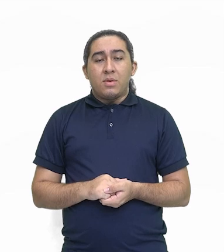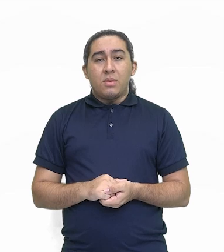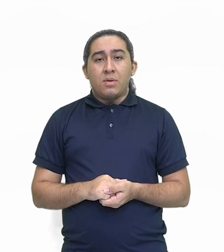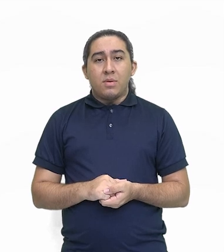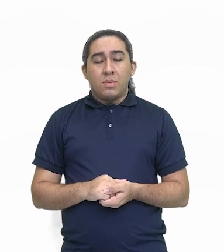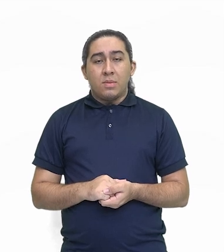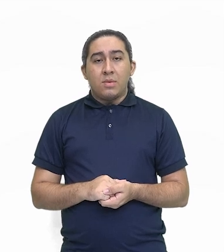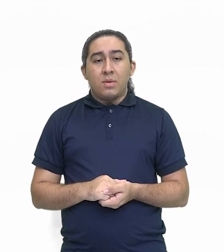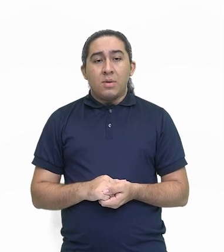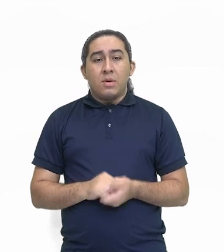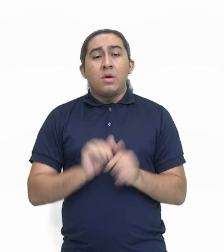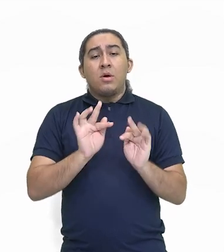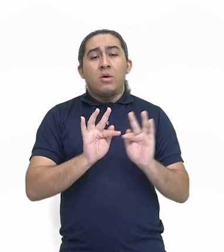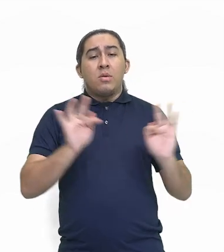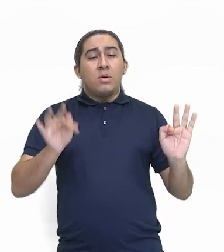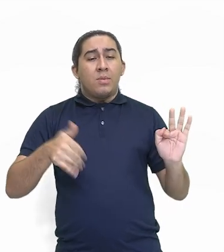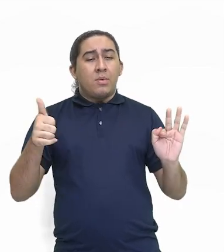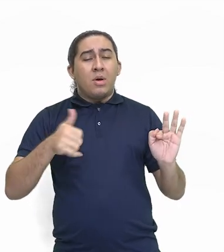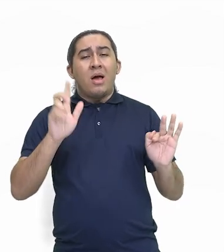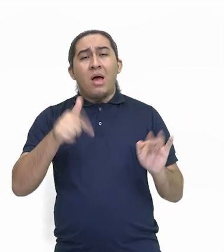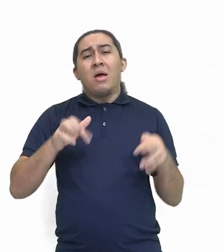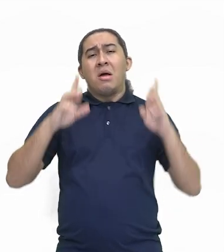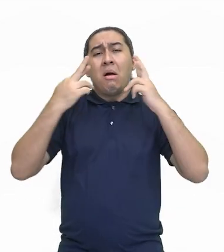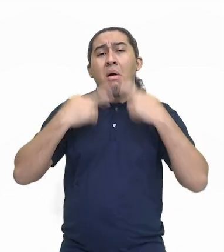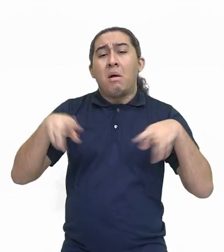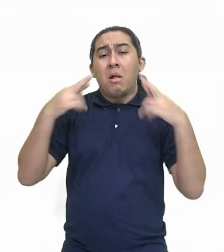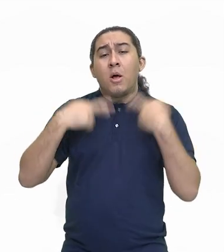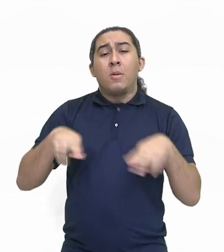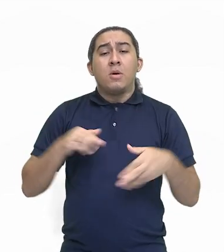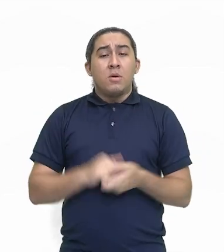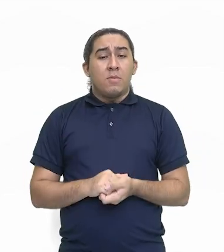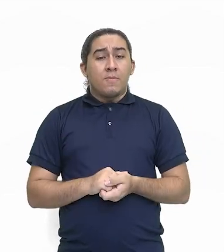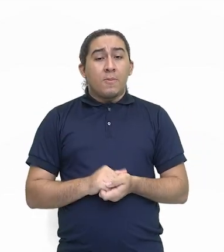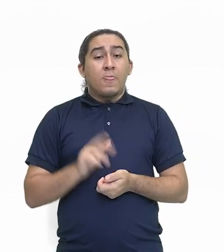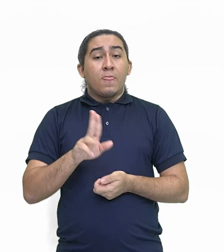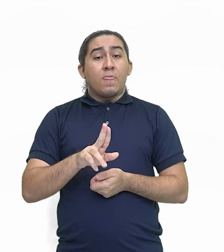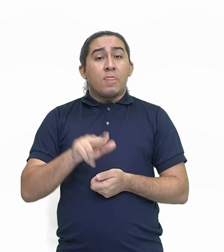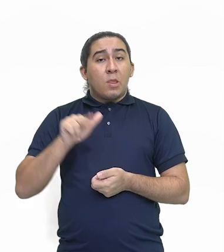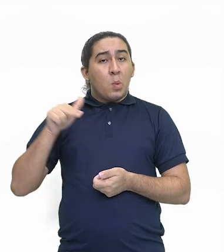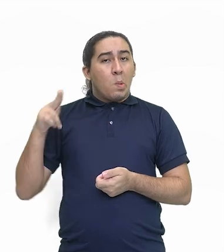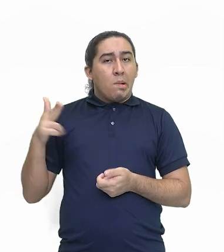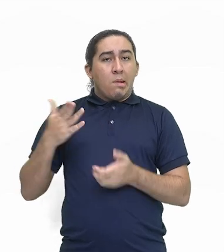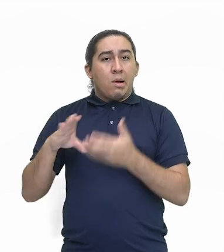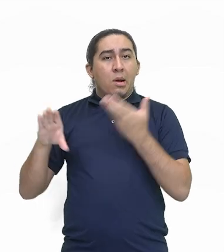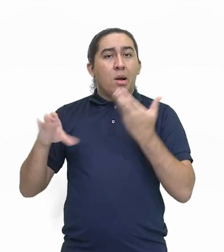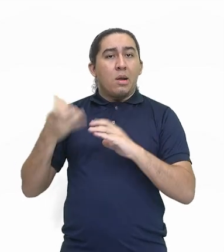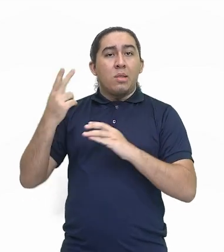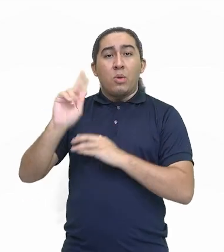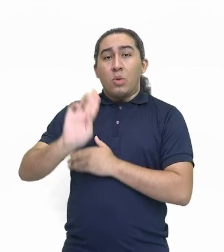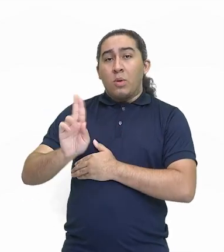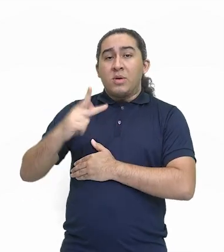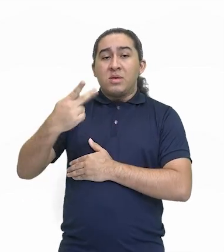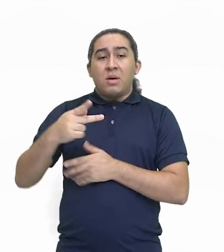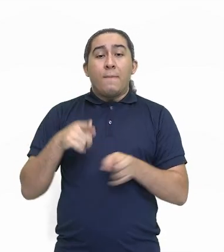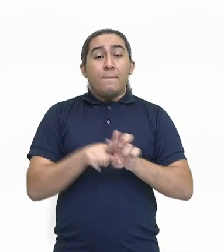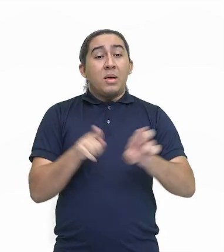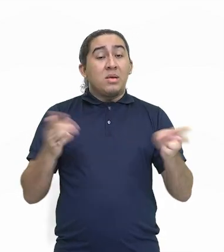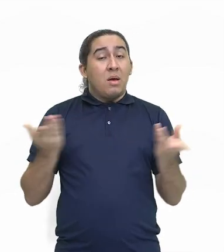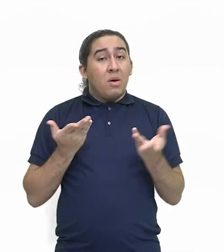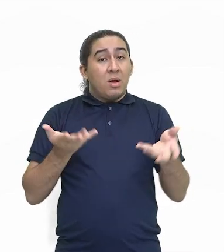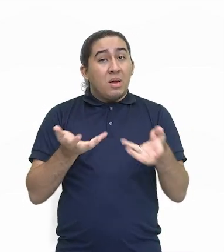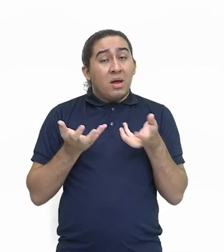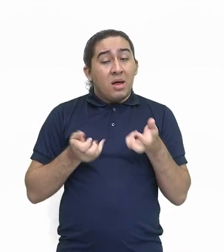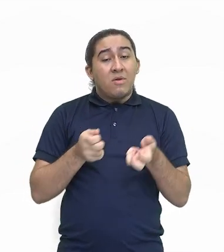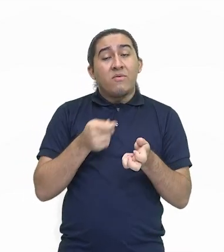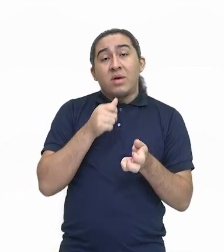vos queixar, que nunca vos louvem meu cantar. Mas agora quero fazer